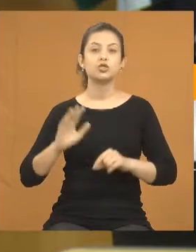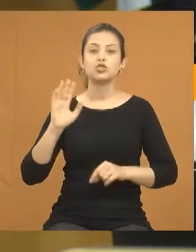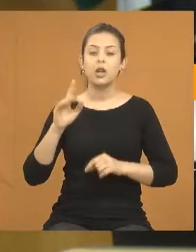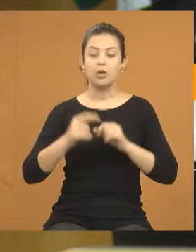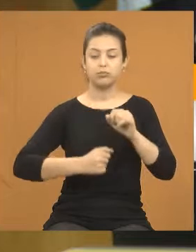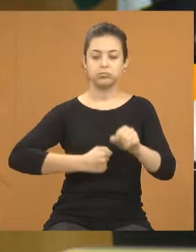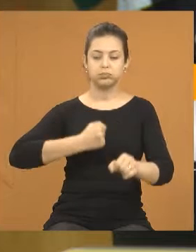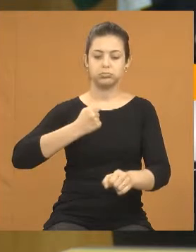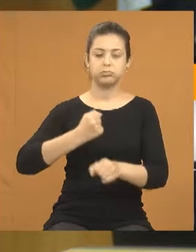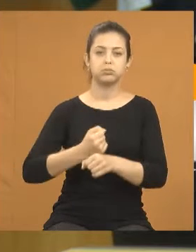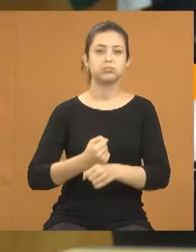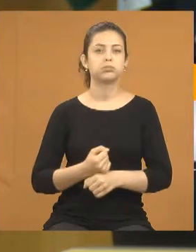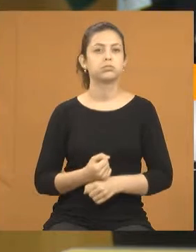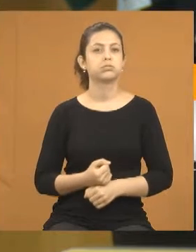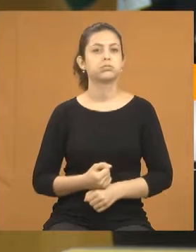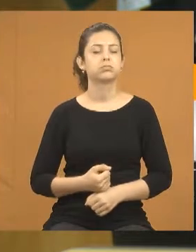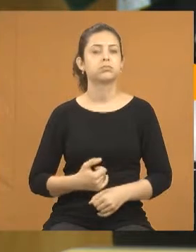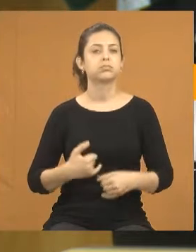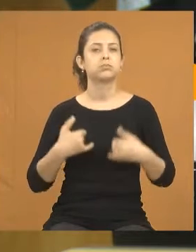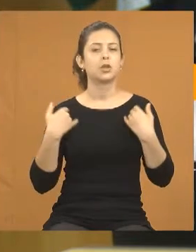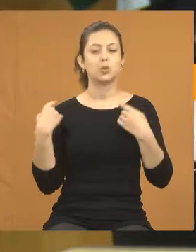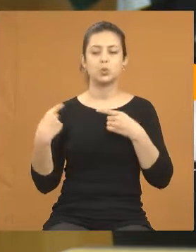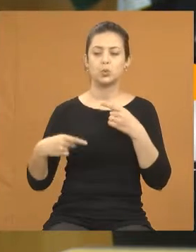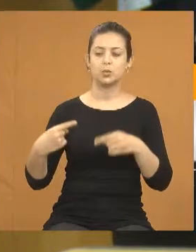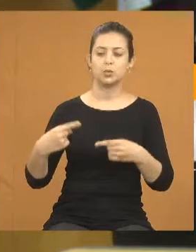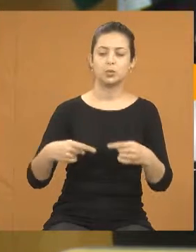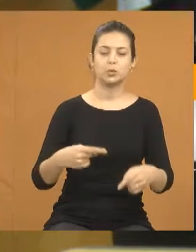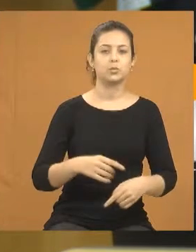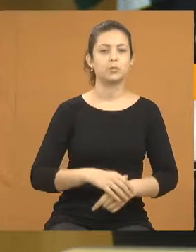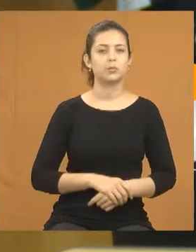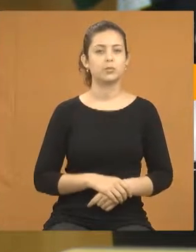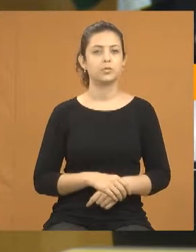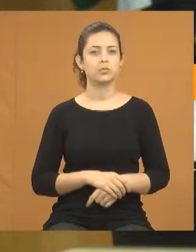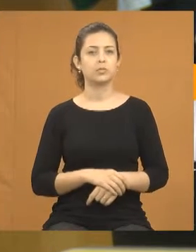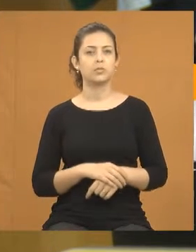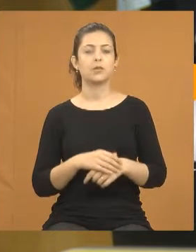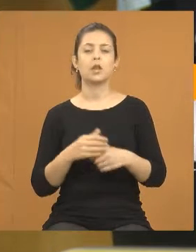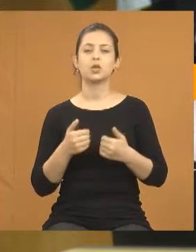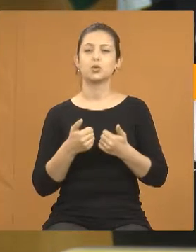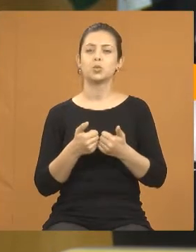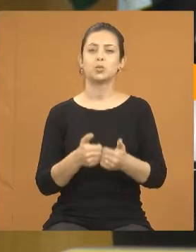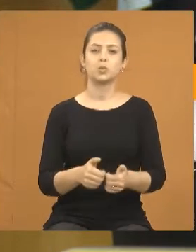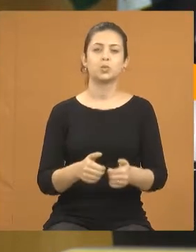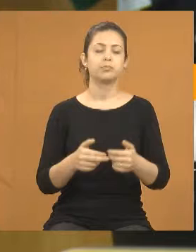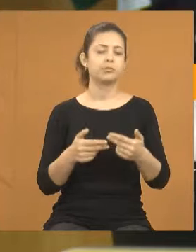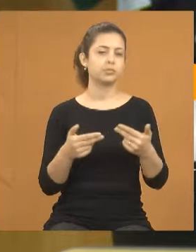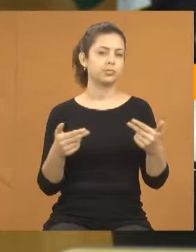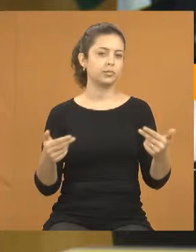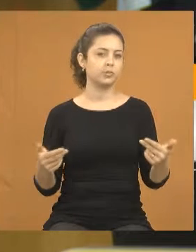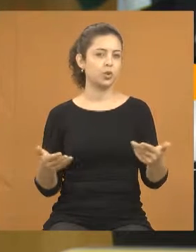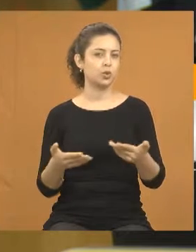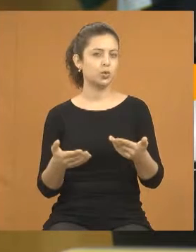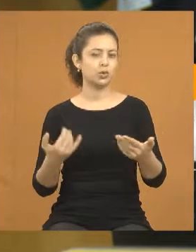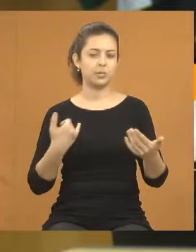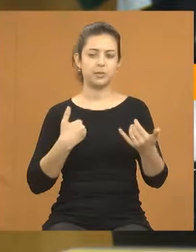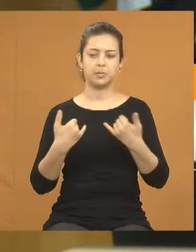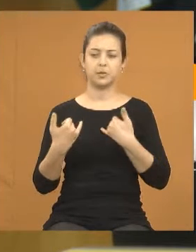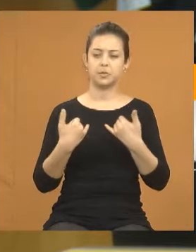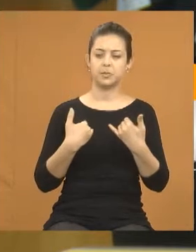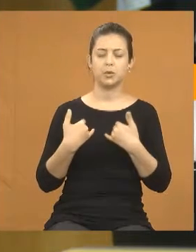um ano que a gente está discutindo o transporte na nossa cidade, e o que a gente ouve a